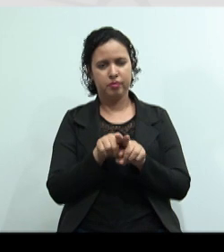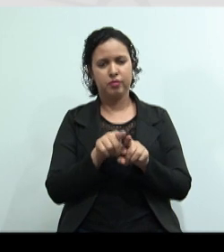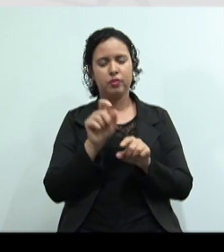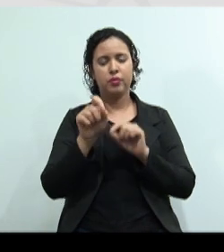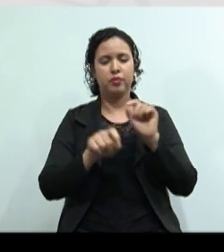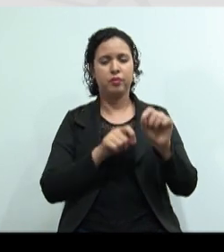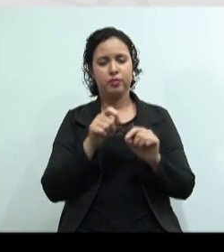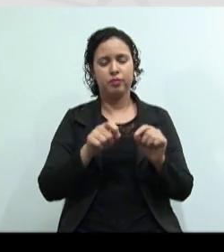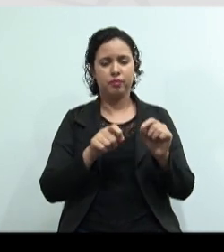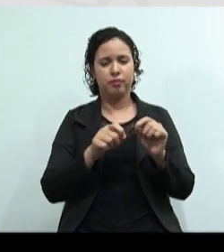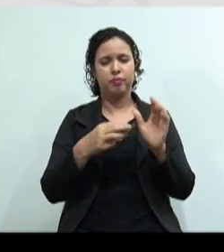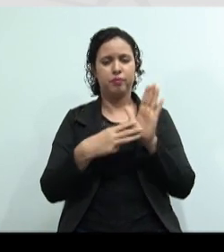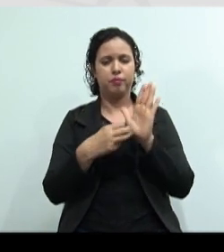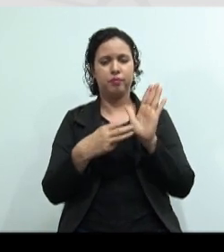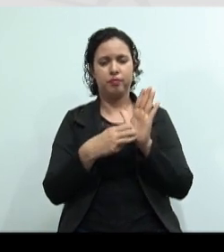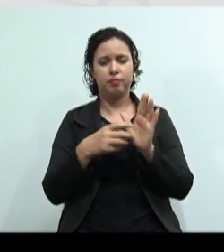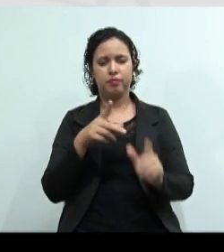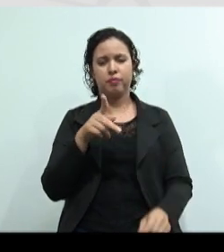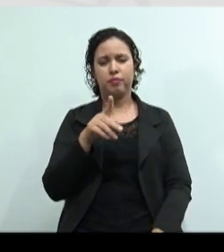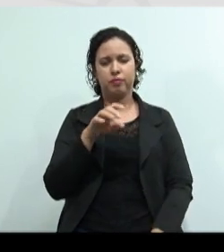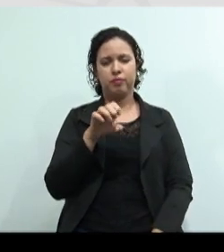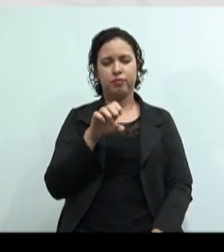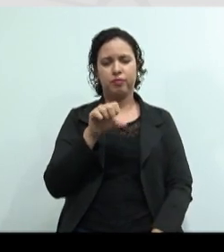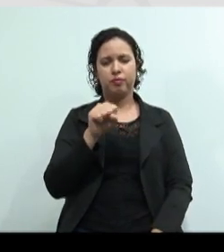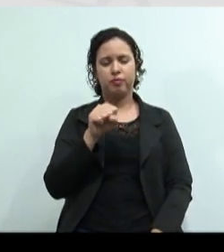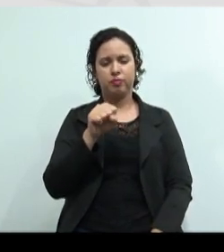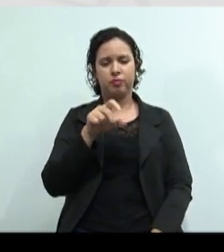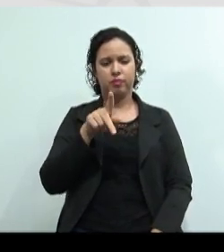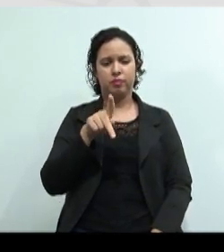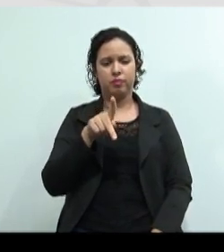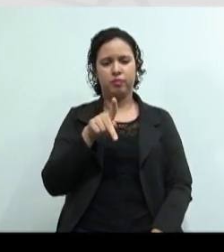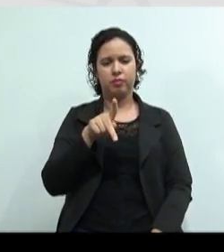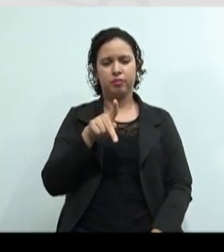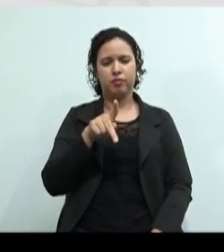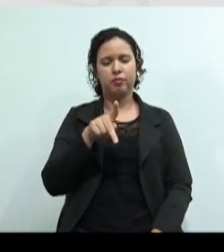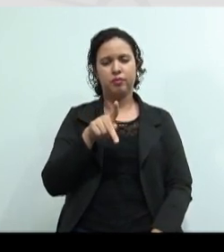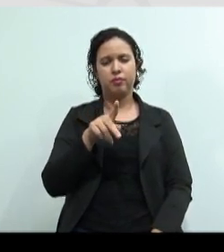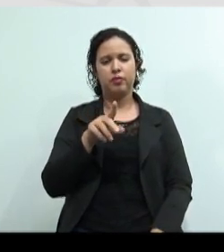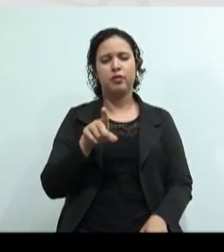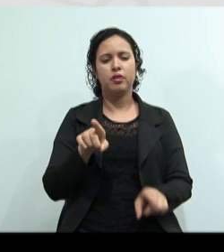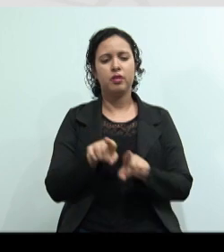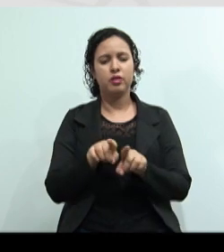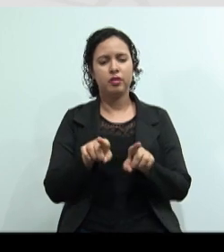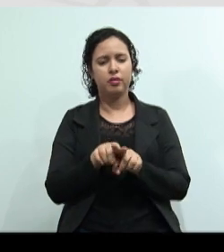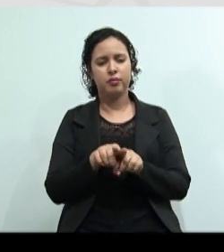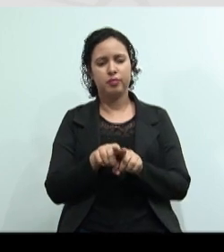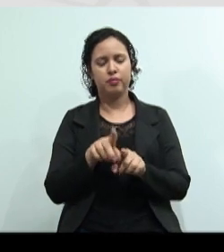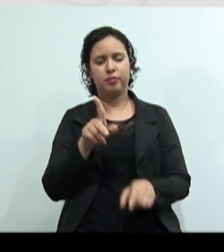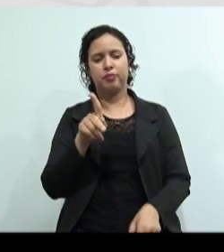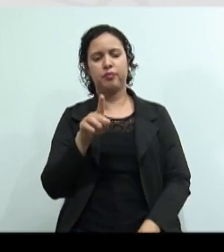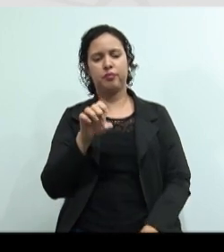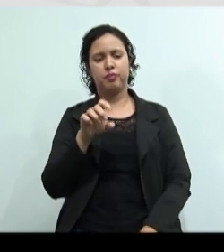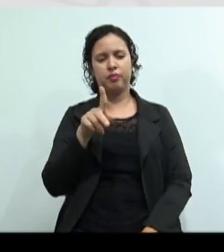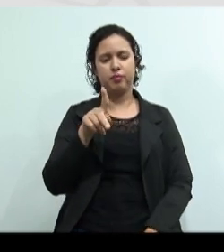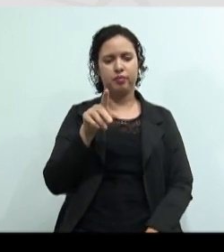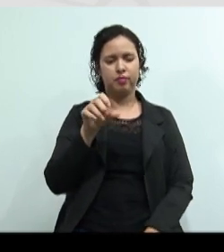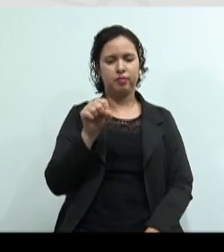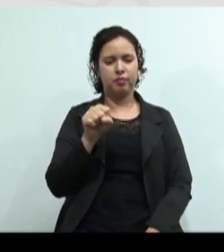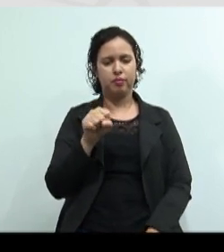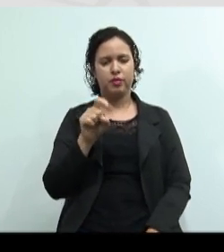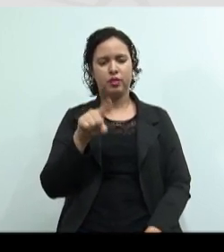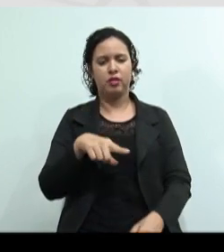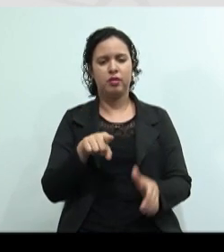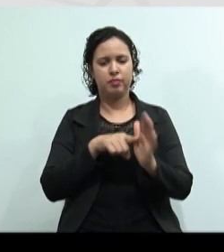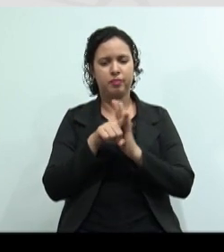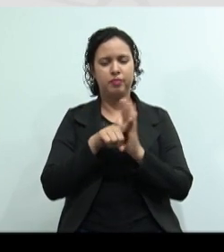móvel. Então, PEPS. Por este critério, os estoques são avaliados e considerados vendidos os itens que